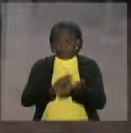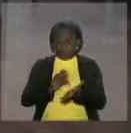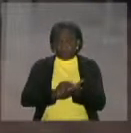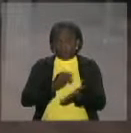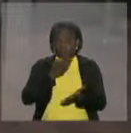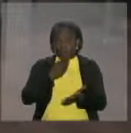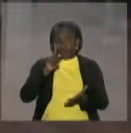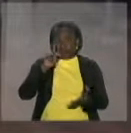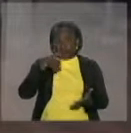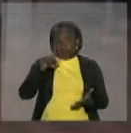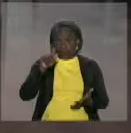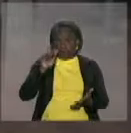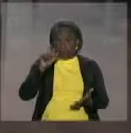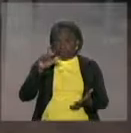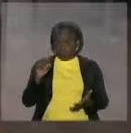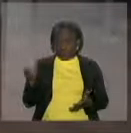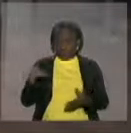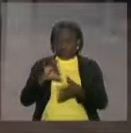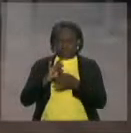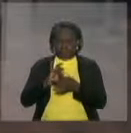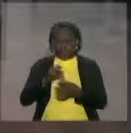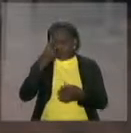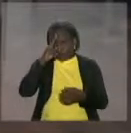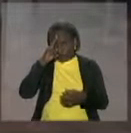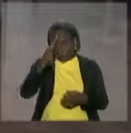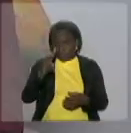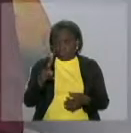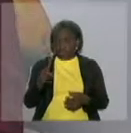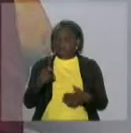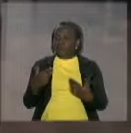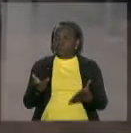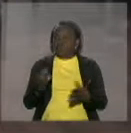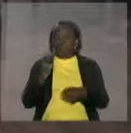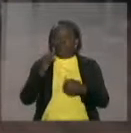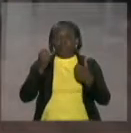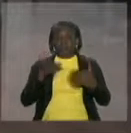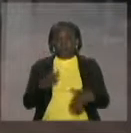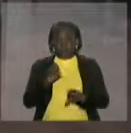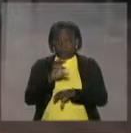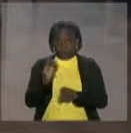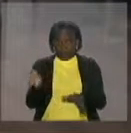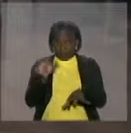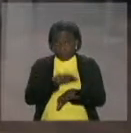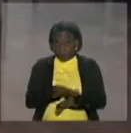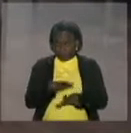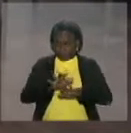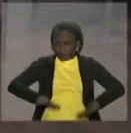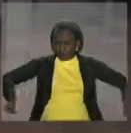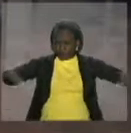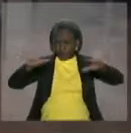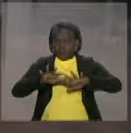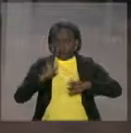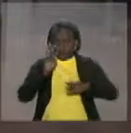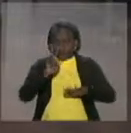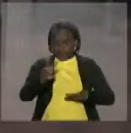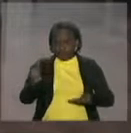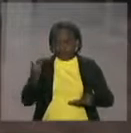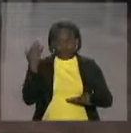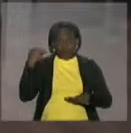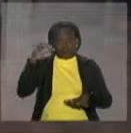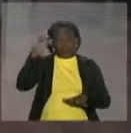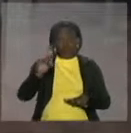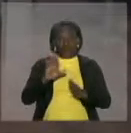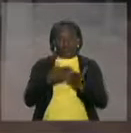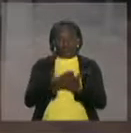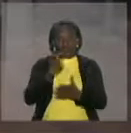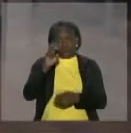Na verdade, o Gonzalo, que já tem uma ligação muito forte com os movimentos. A questão da educação inclusiva, numa perspectiva ampla. Eu